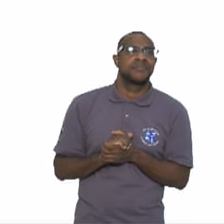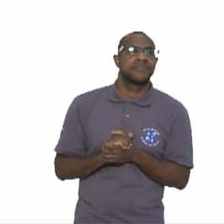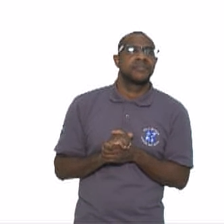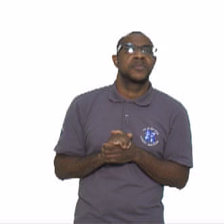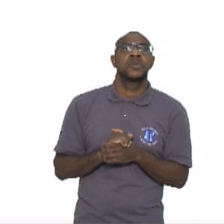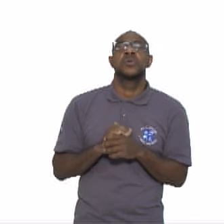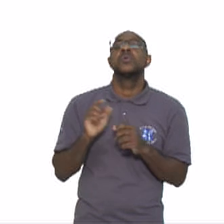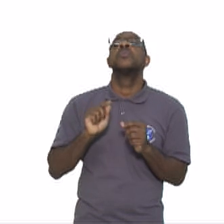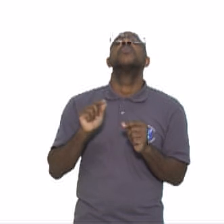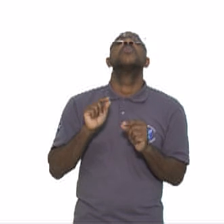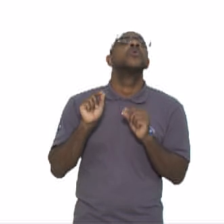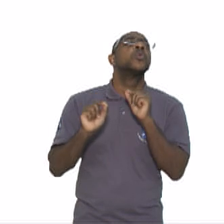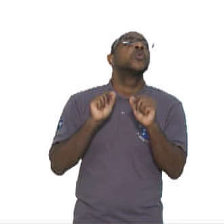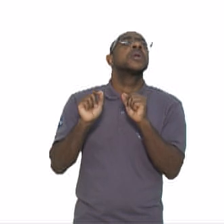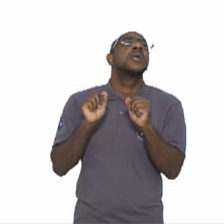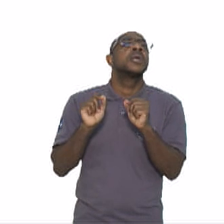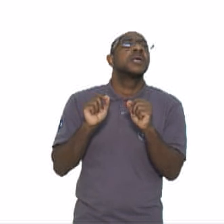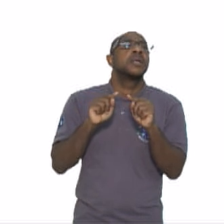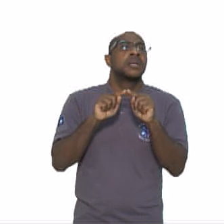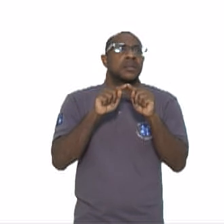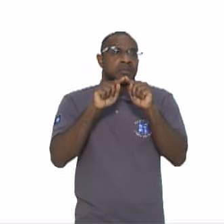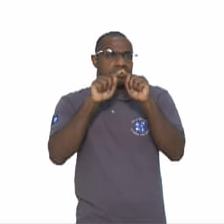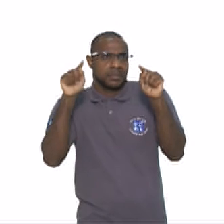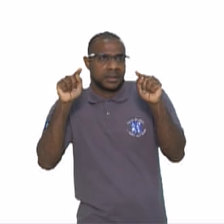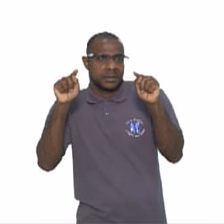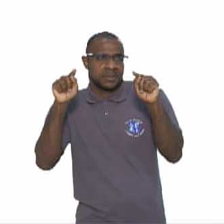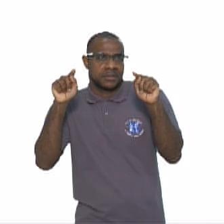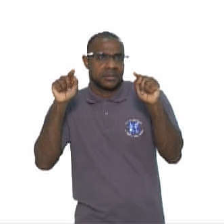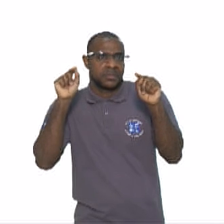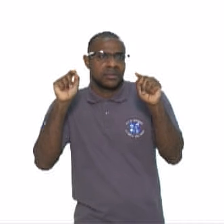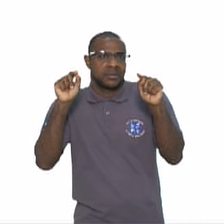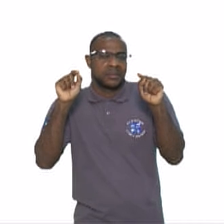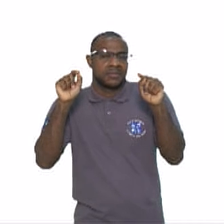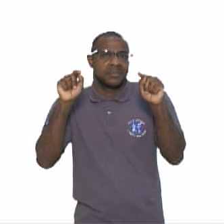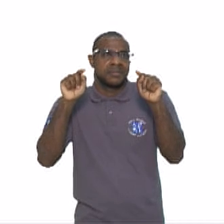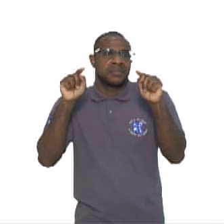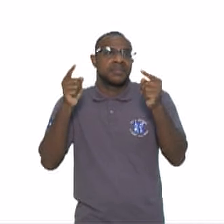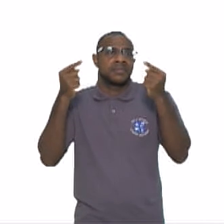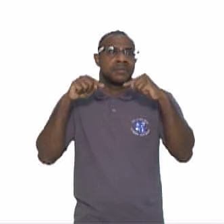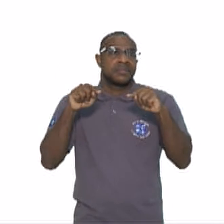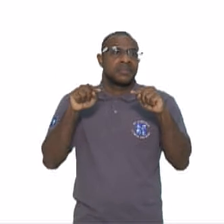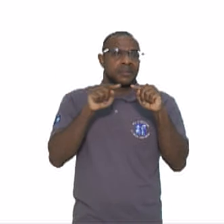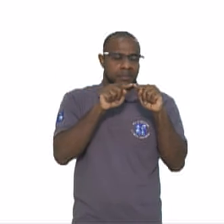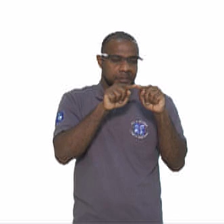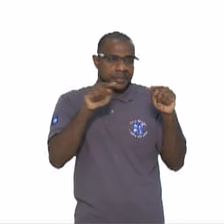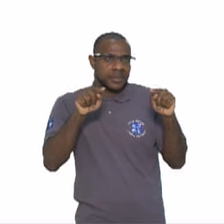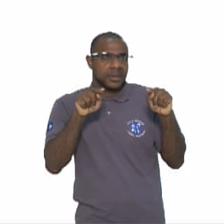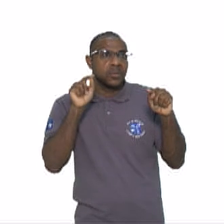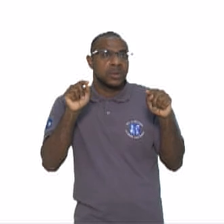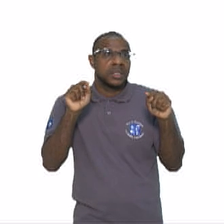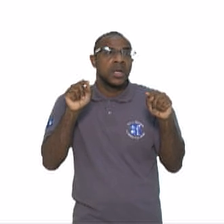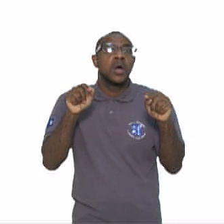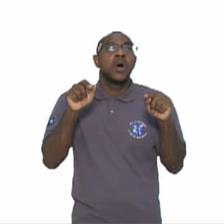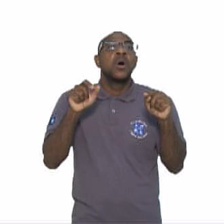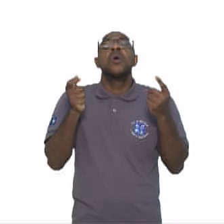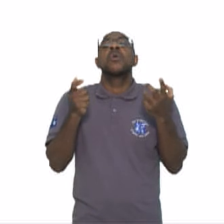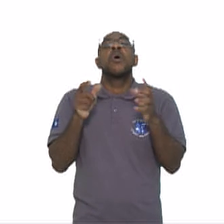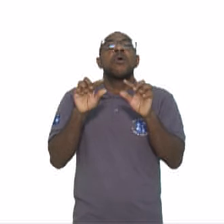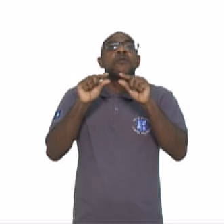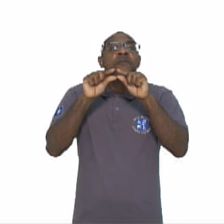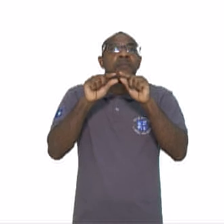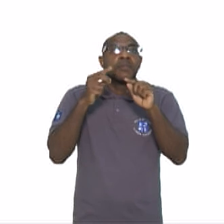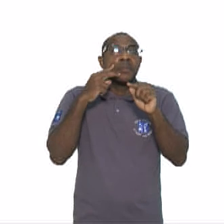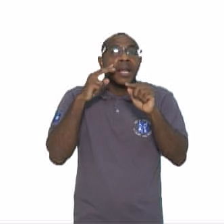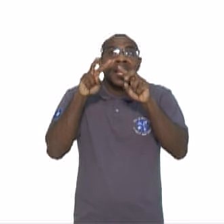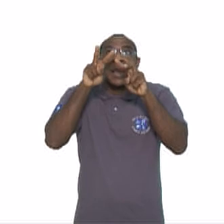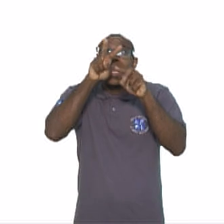Trata-se, espaço, beijo. Que frase se adequa melhor aos espaços? Então, você vai ter que ler ali